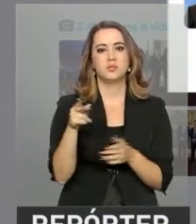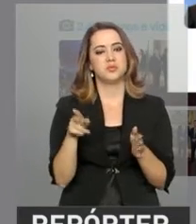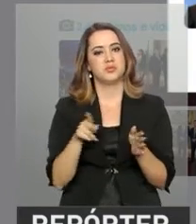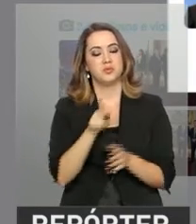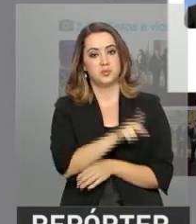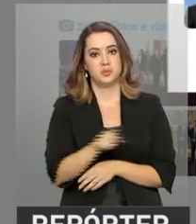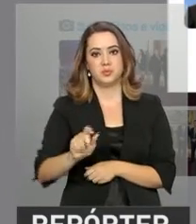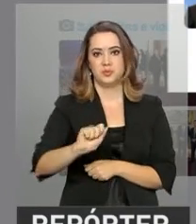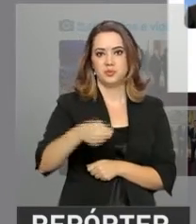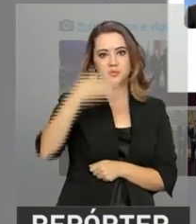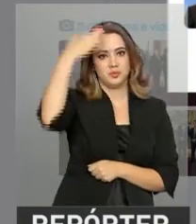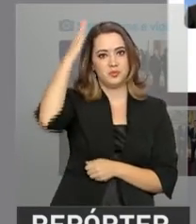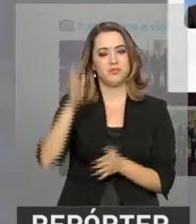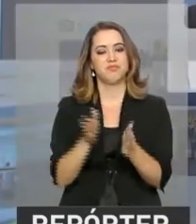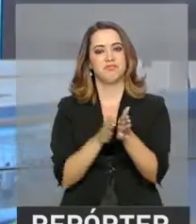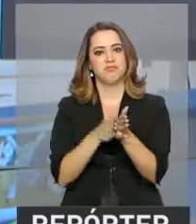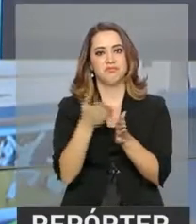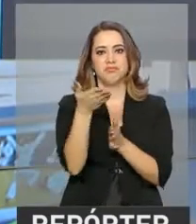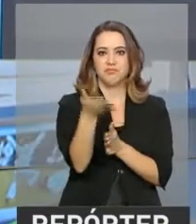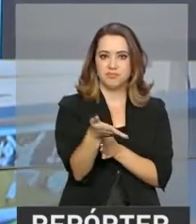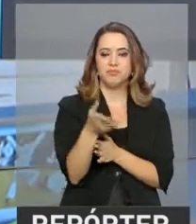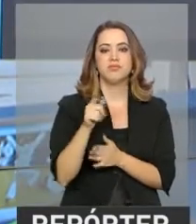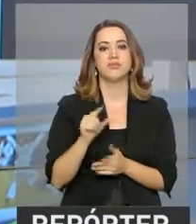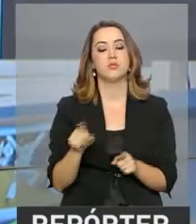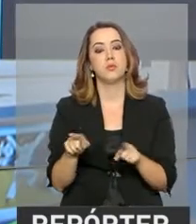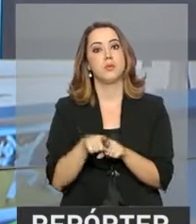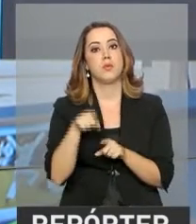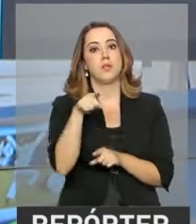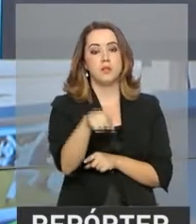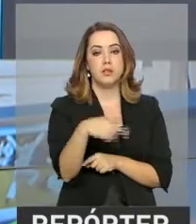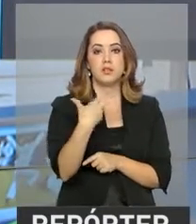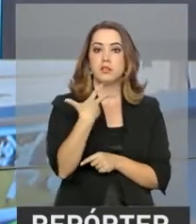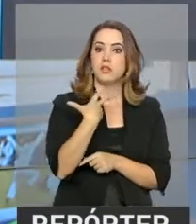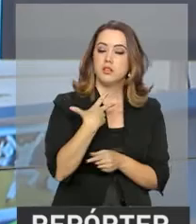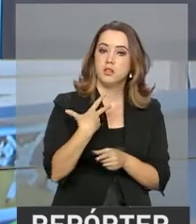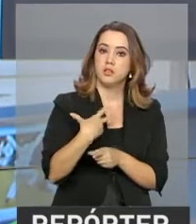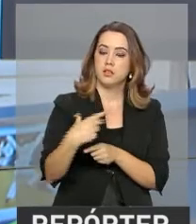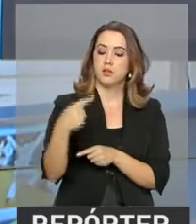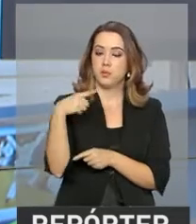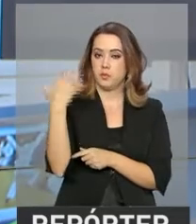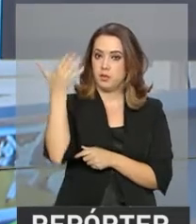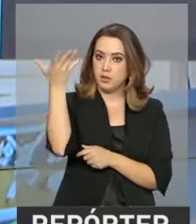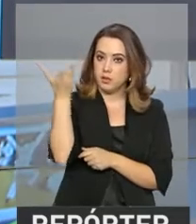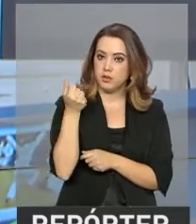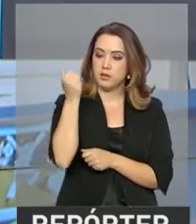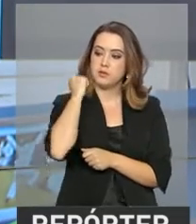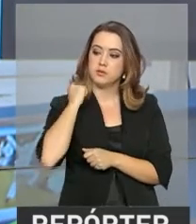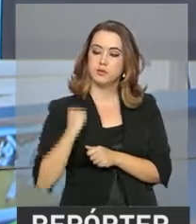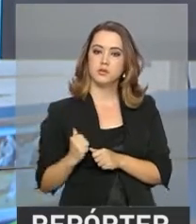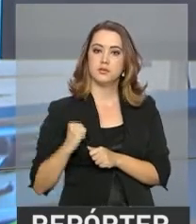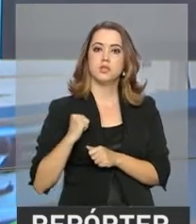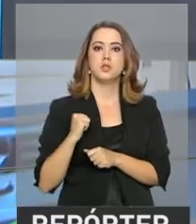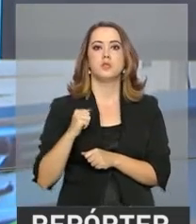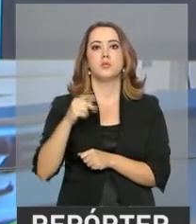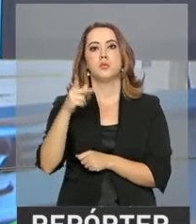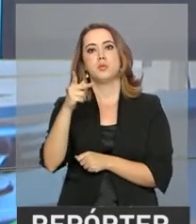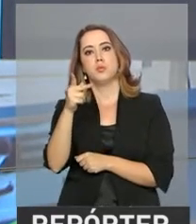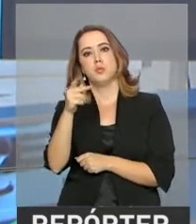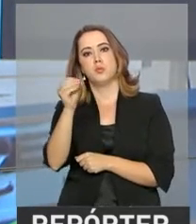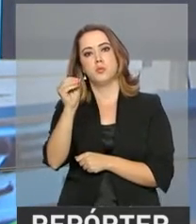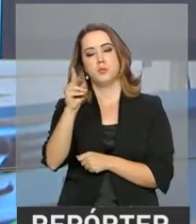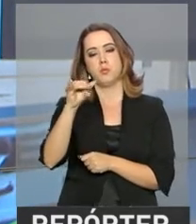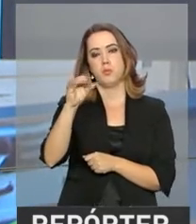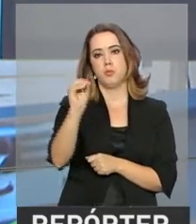os parabéns a judoca brasileira rafaela silva recebe entre outros patrocínios o bolsa pódio do governo federal o programa